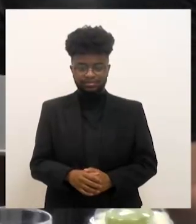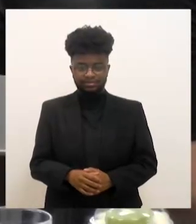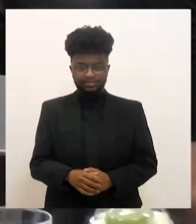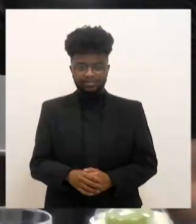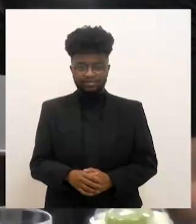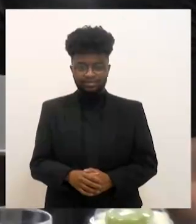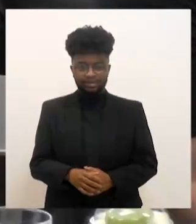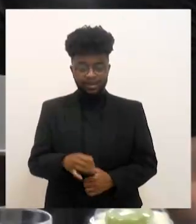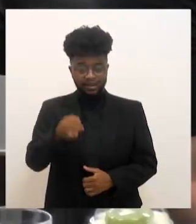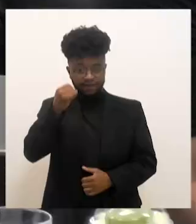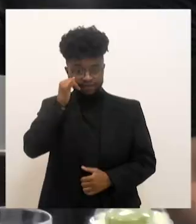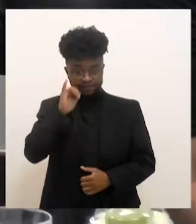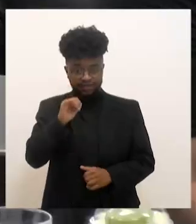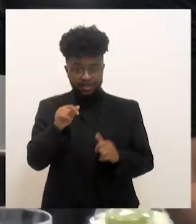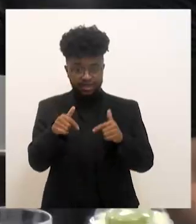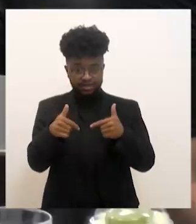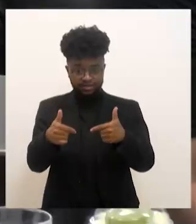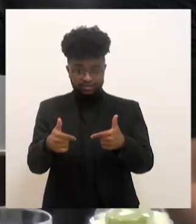avassaladora da